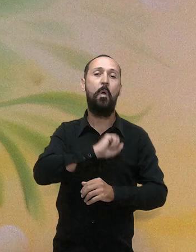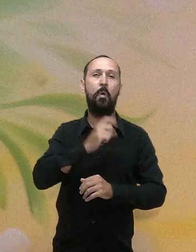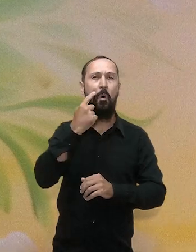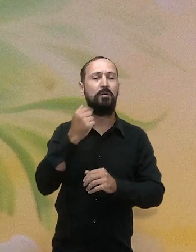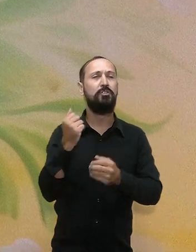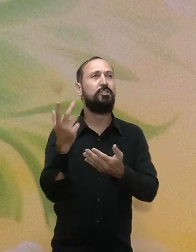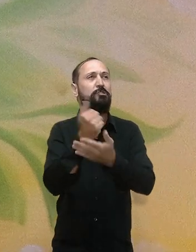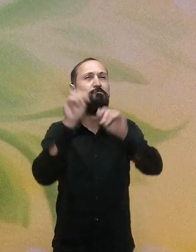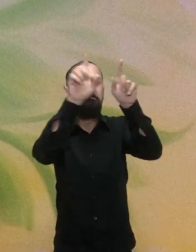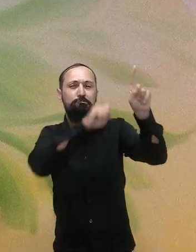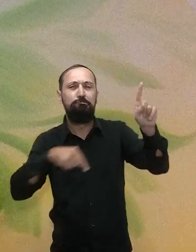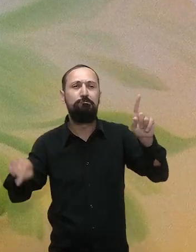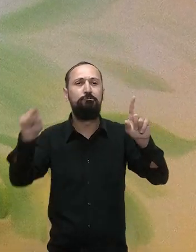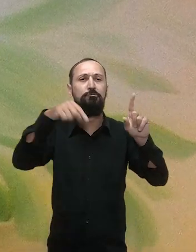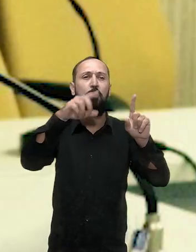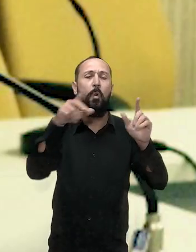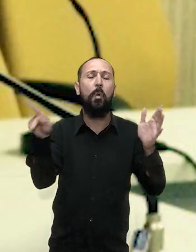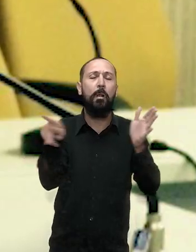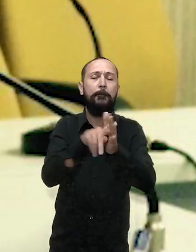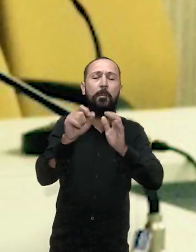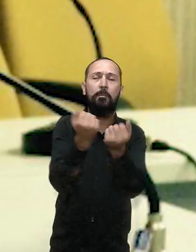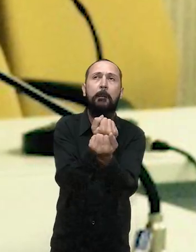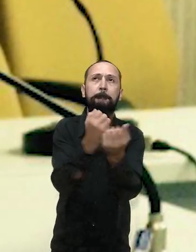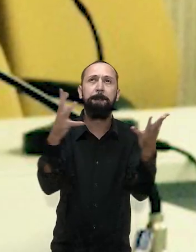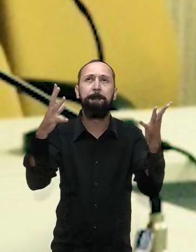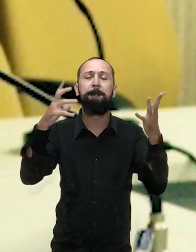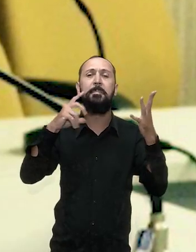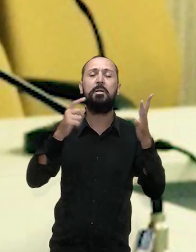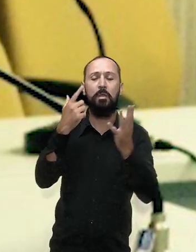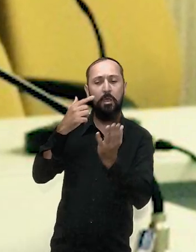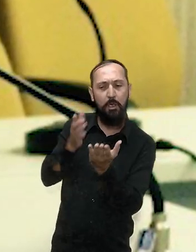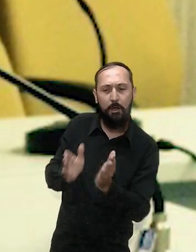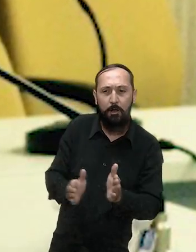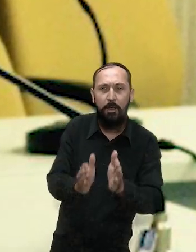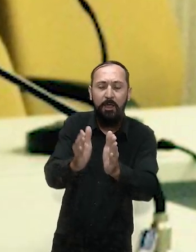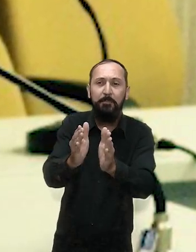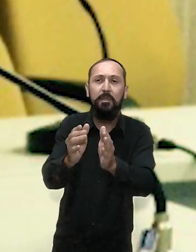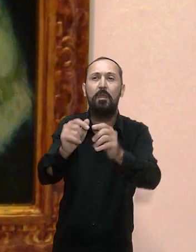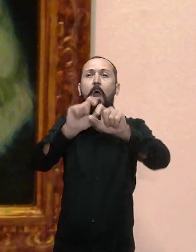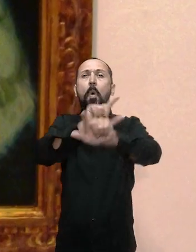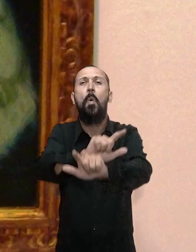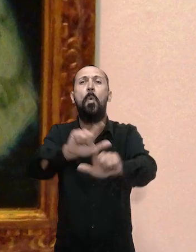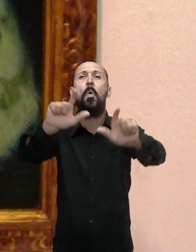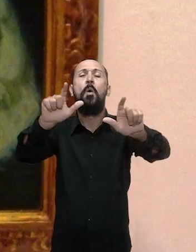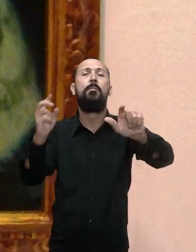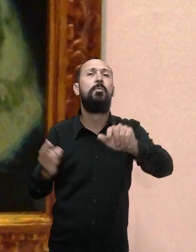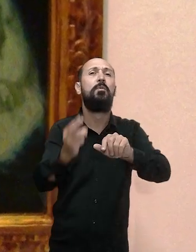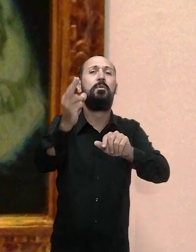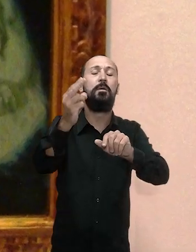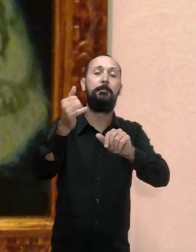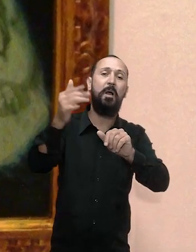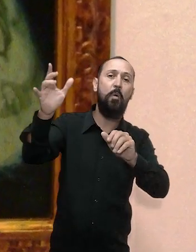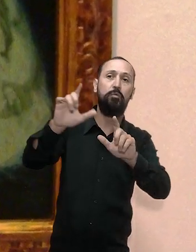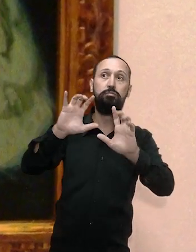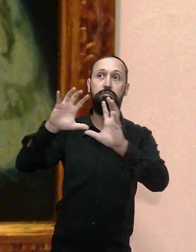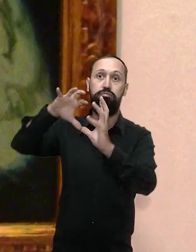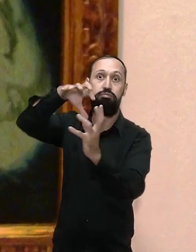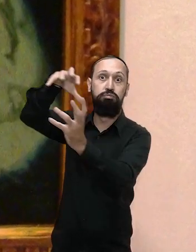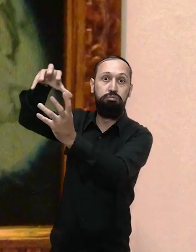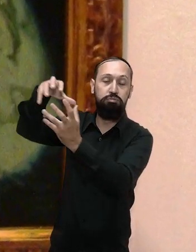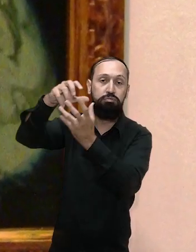de pintar paisagens e criar espaços abertos e caminhos que apontem para o infinito e outras